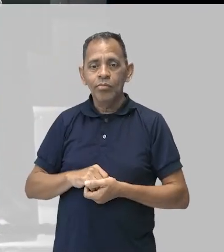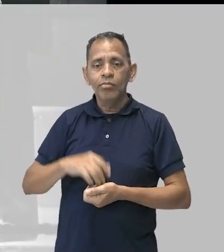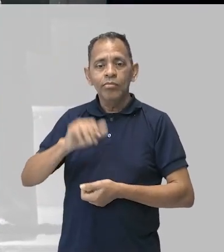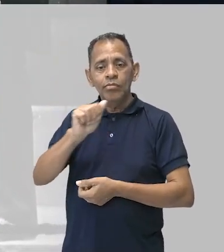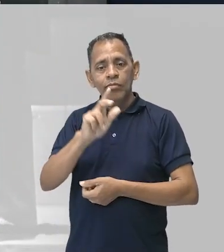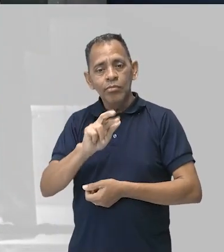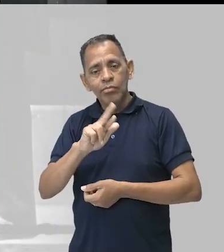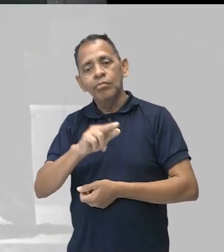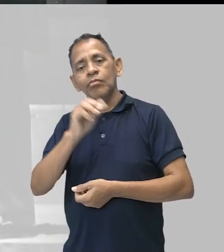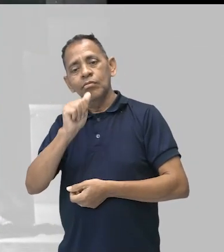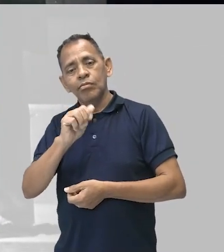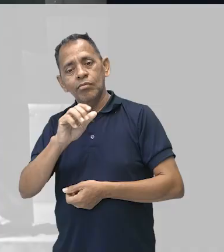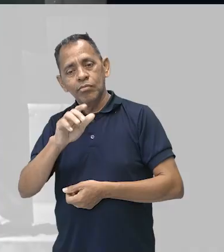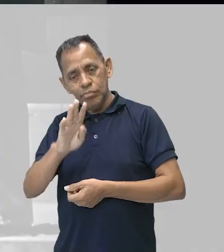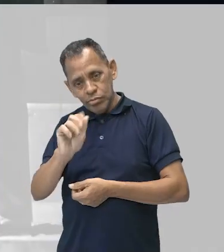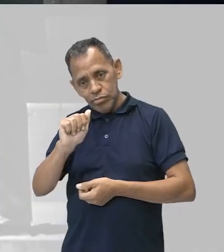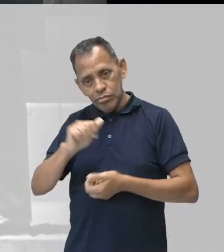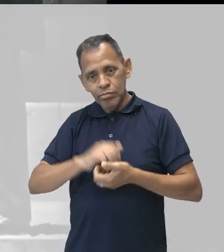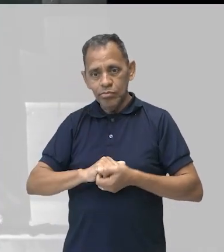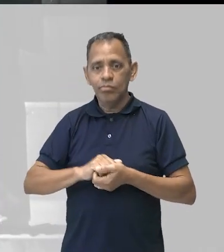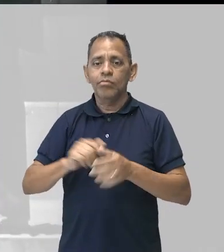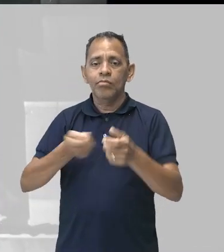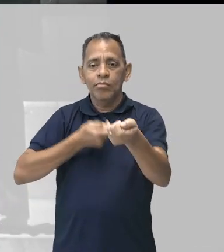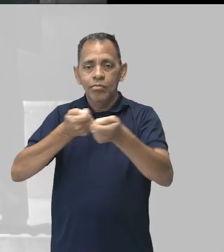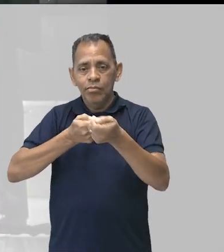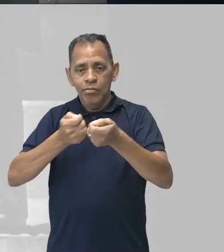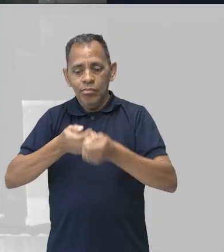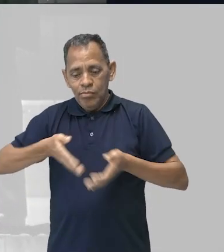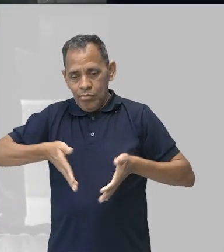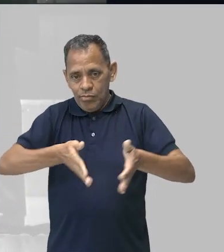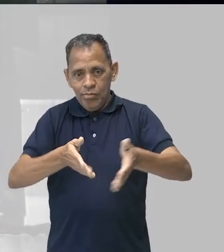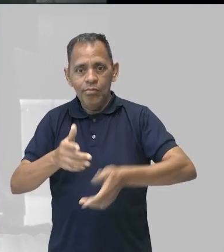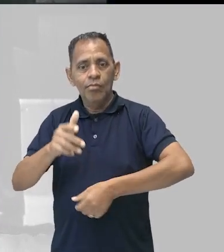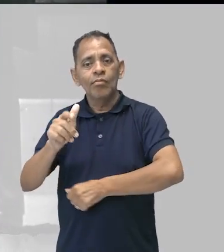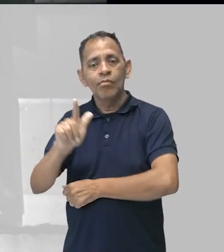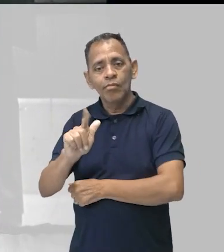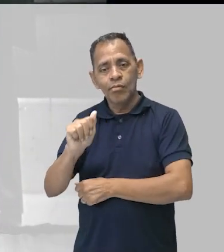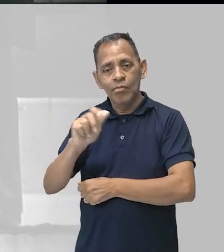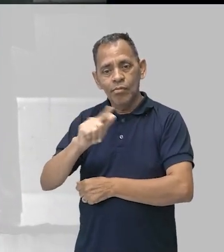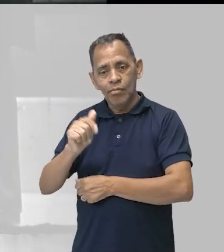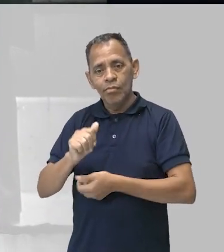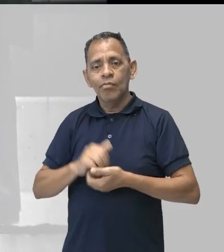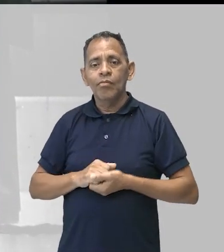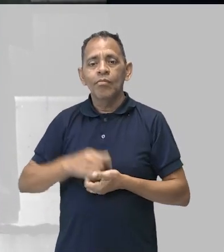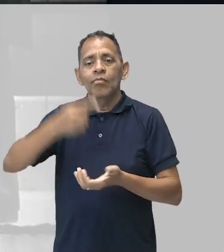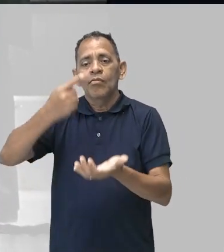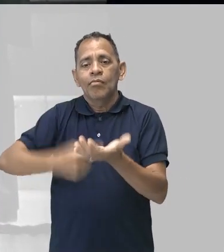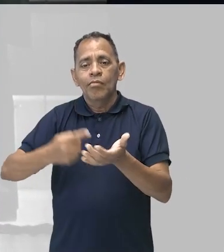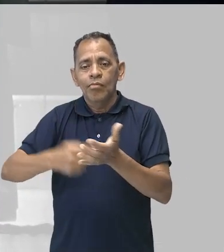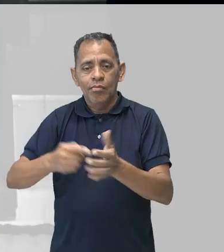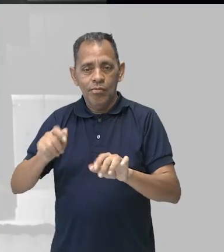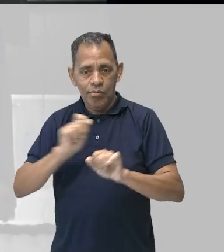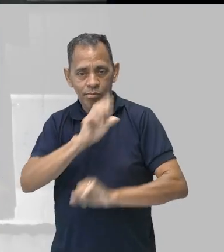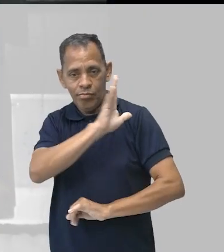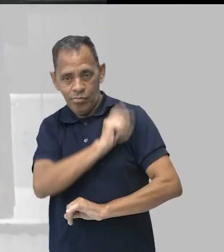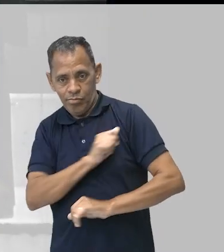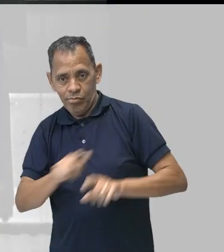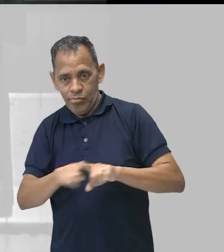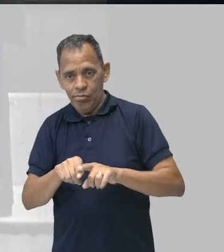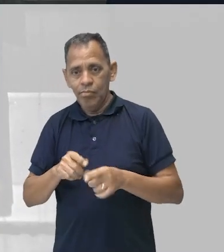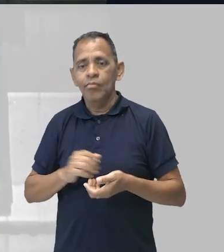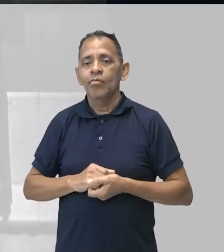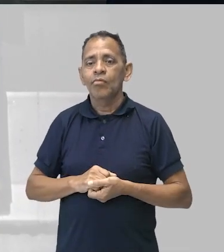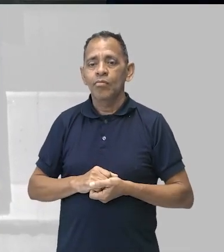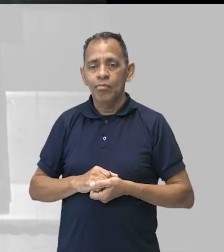controlar a região, integrando a faixa de Gaza no mandato britânico da Palestina, autorizado pela Liga das